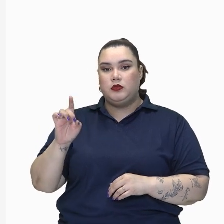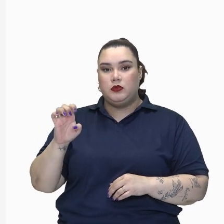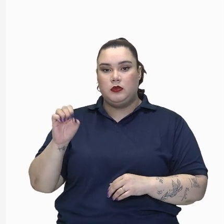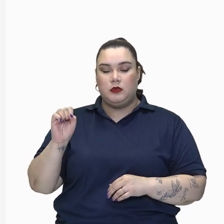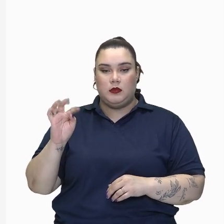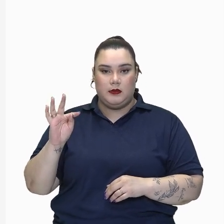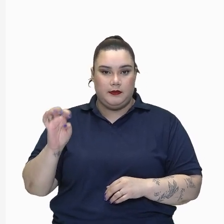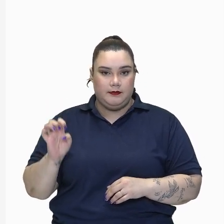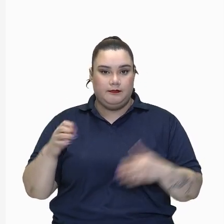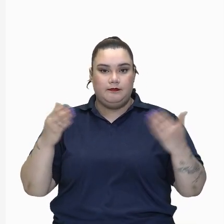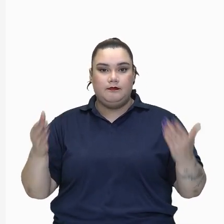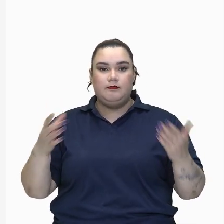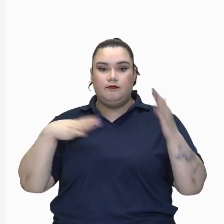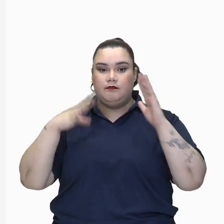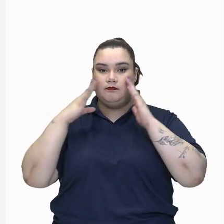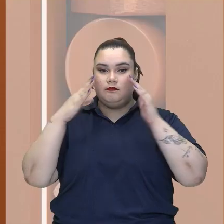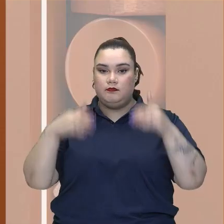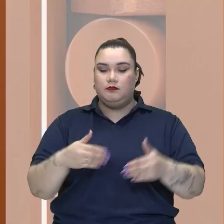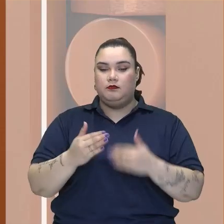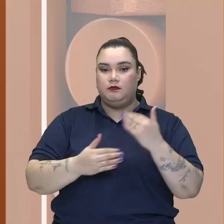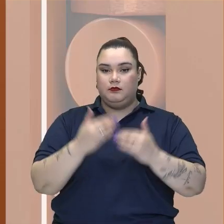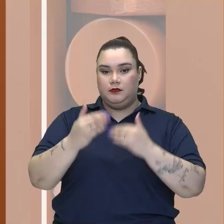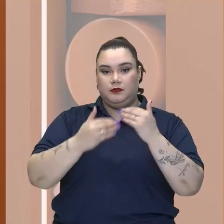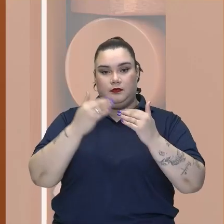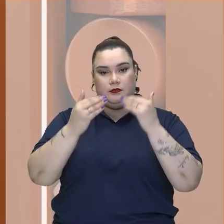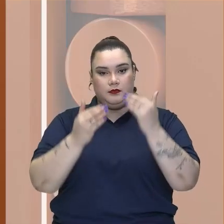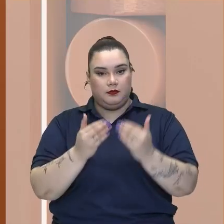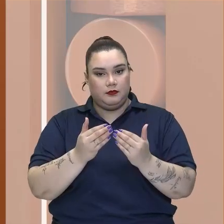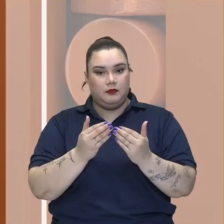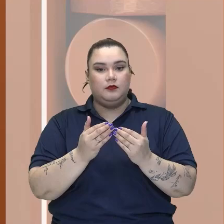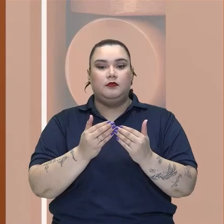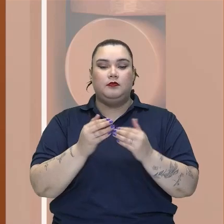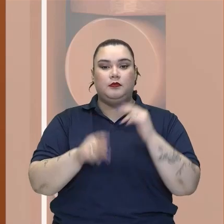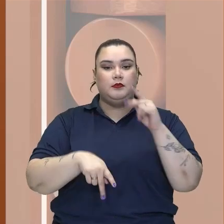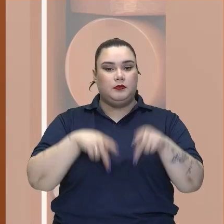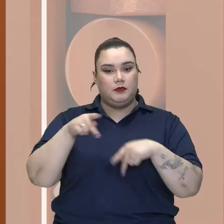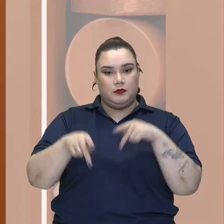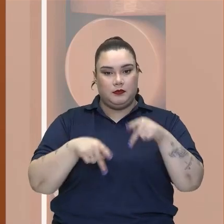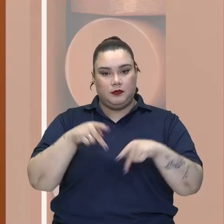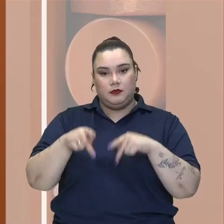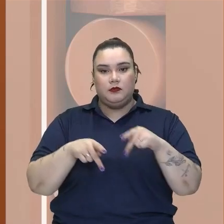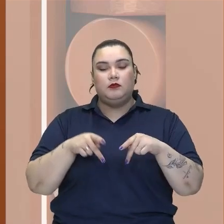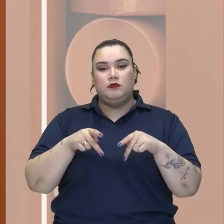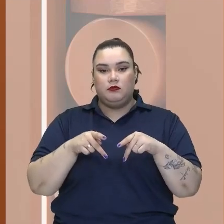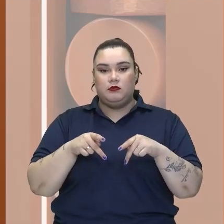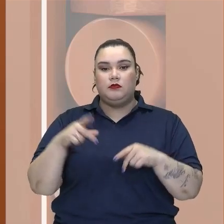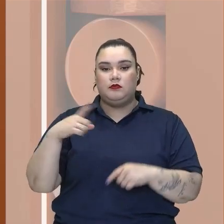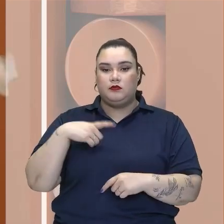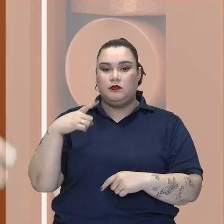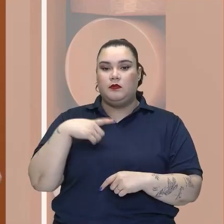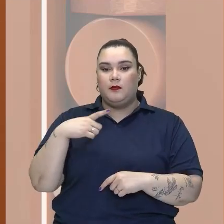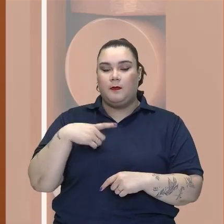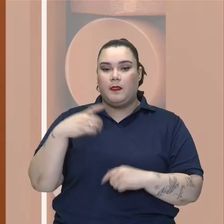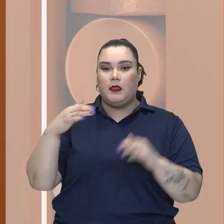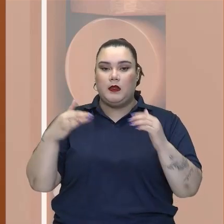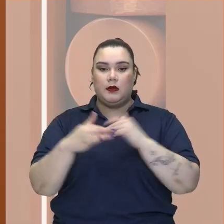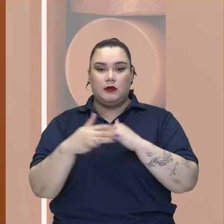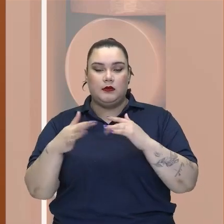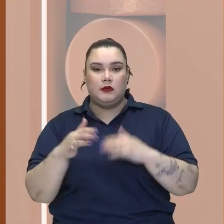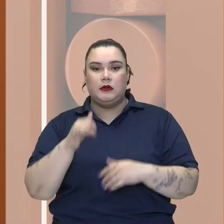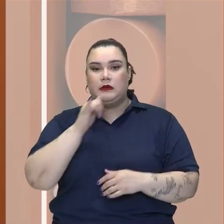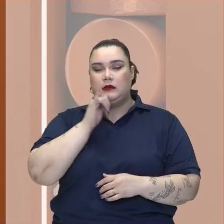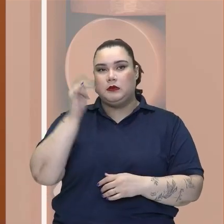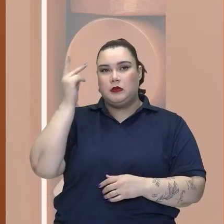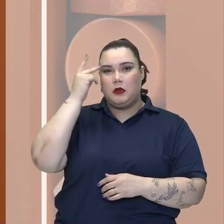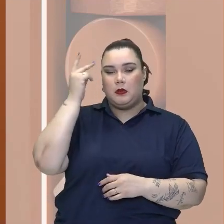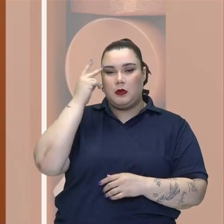uma concentração progressiva e acentuada da população aí, em cidades como São